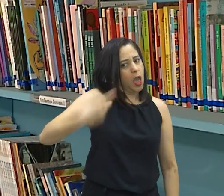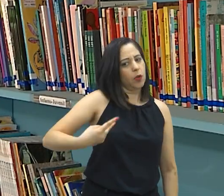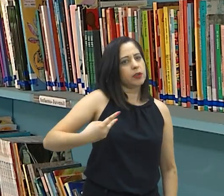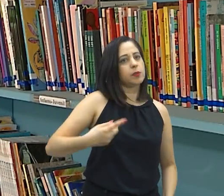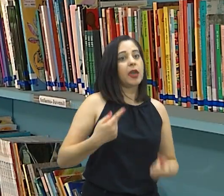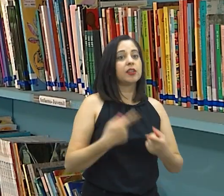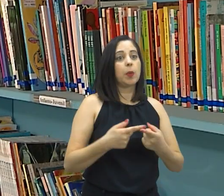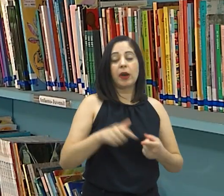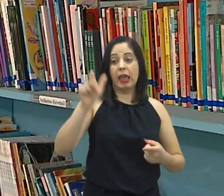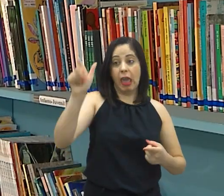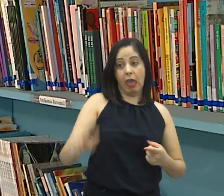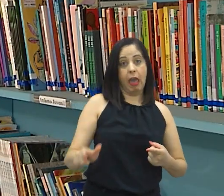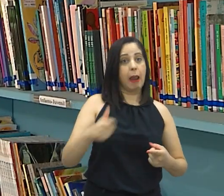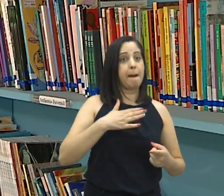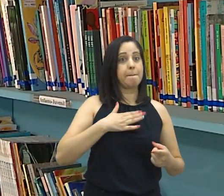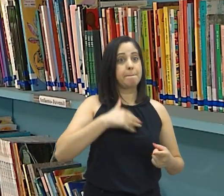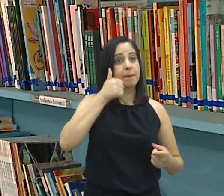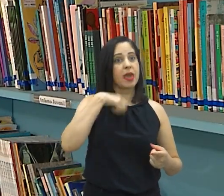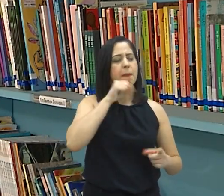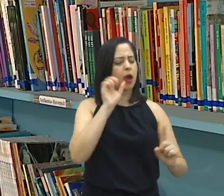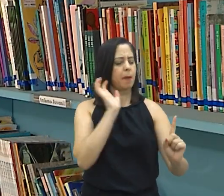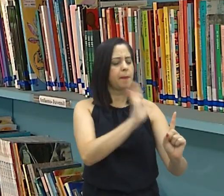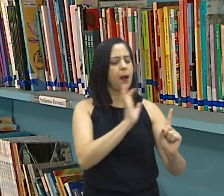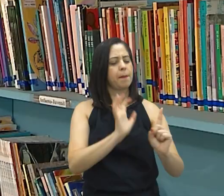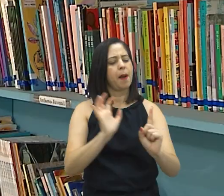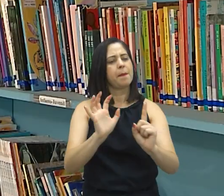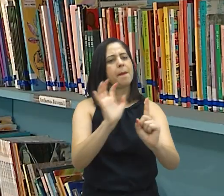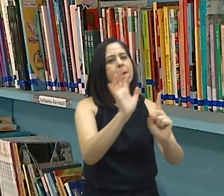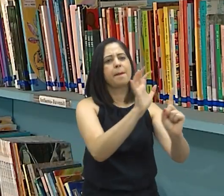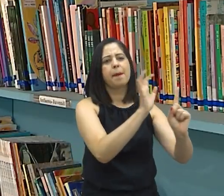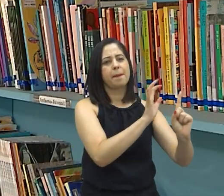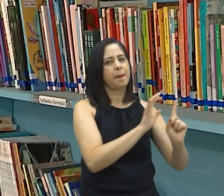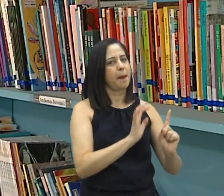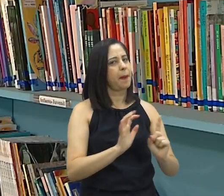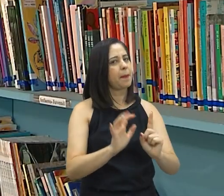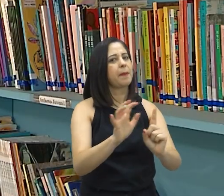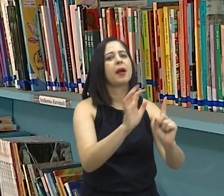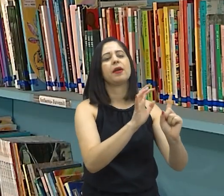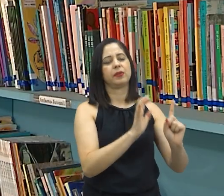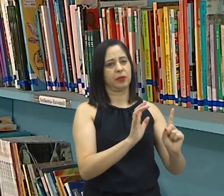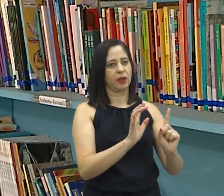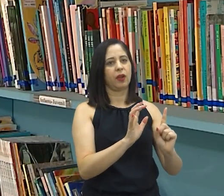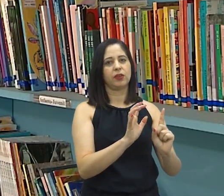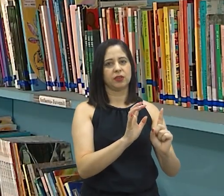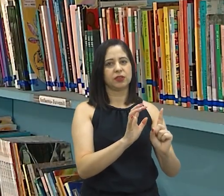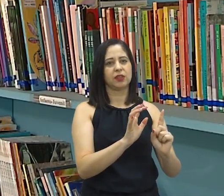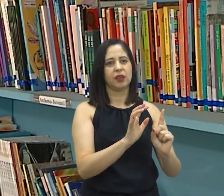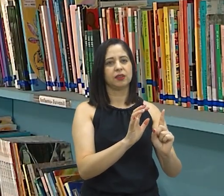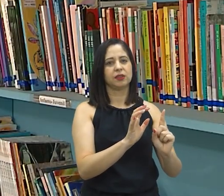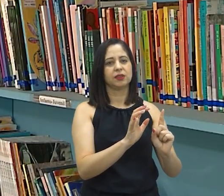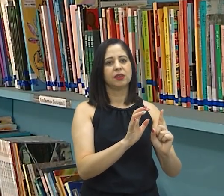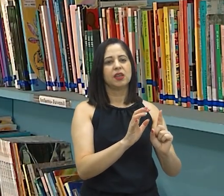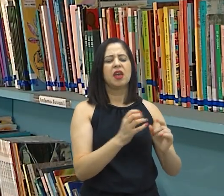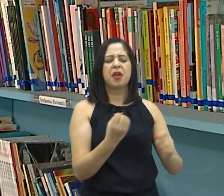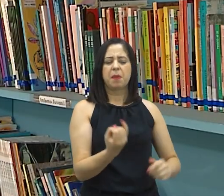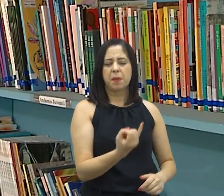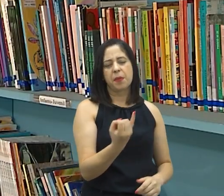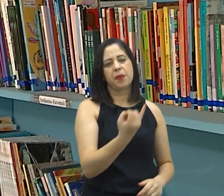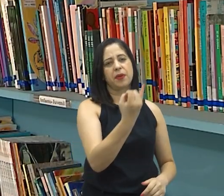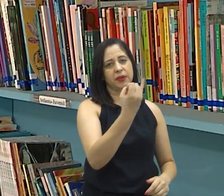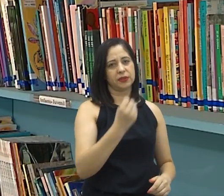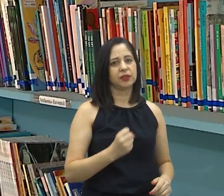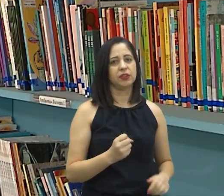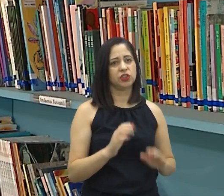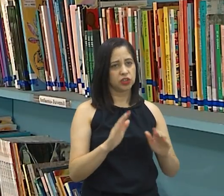que ela teve como professora na vida de outras pessoas que são também proeminentes, foram muito importantes no município,